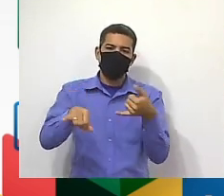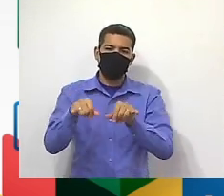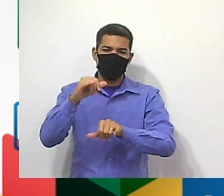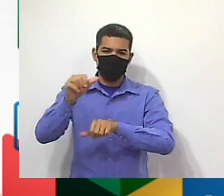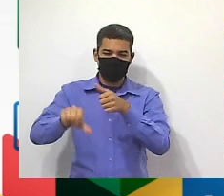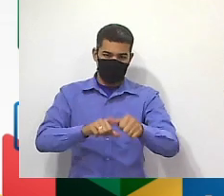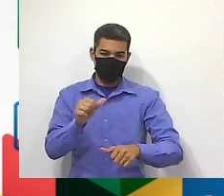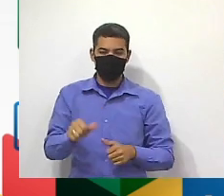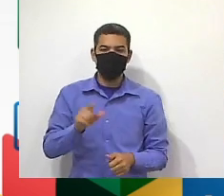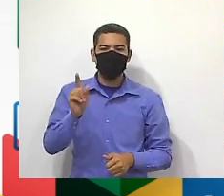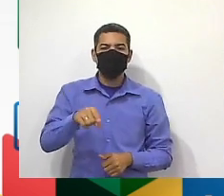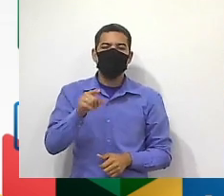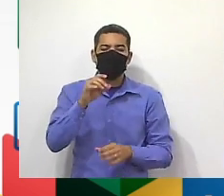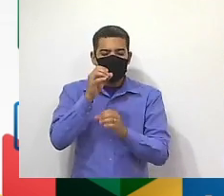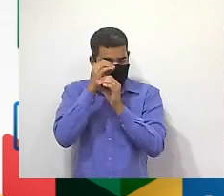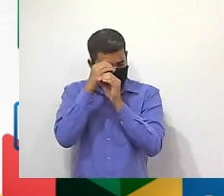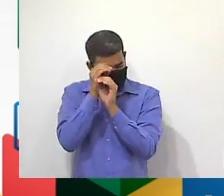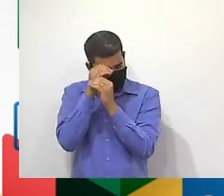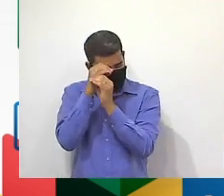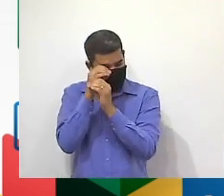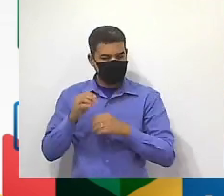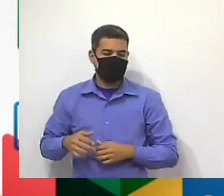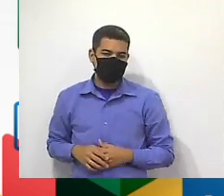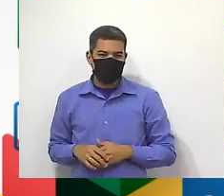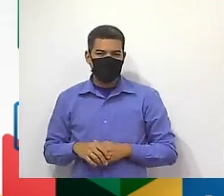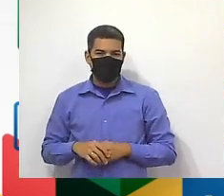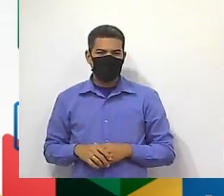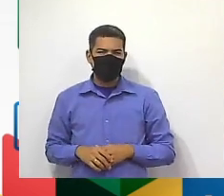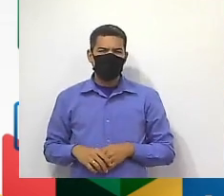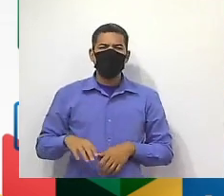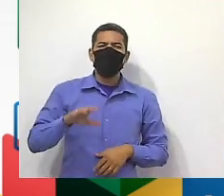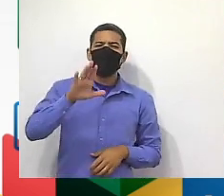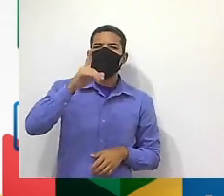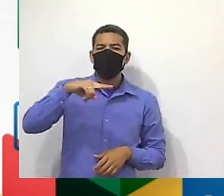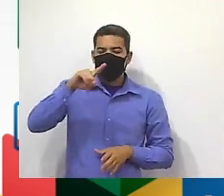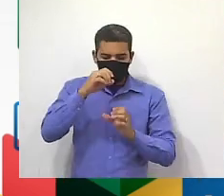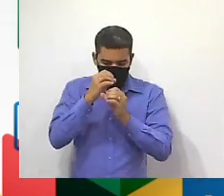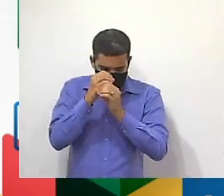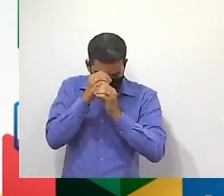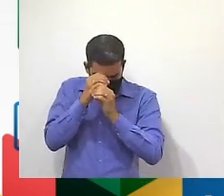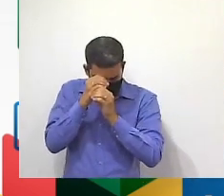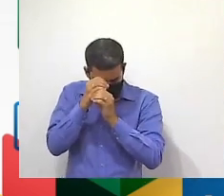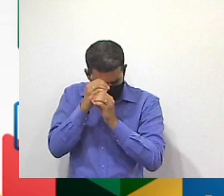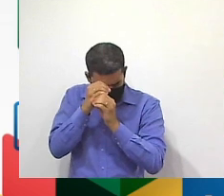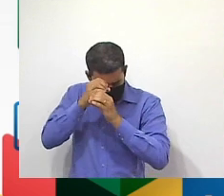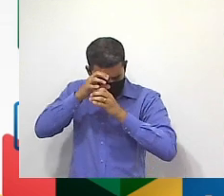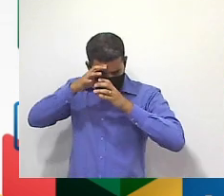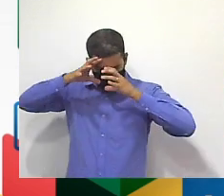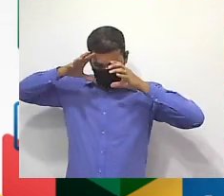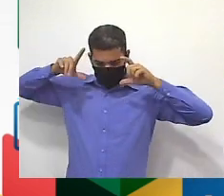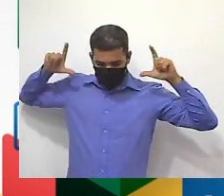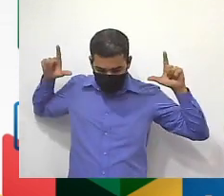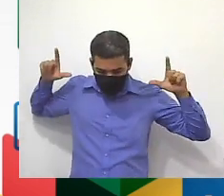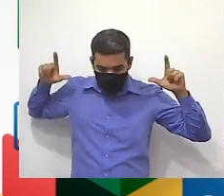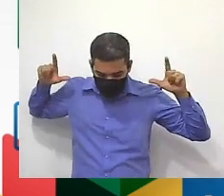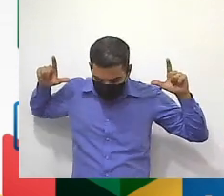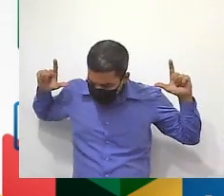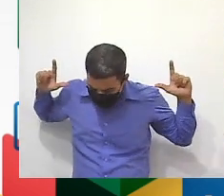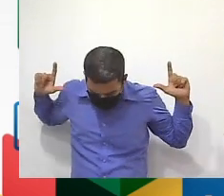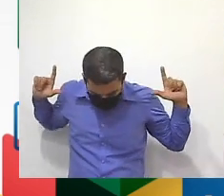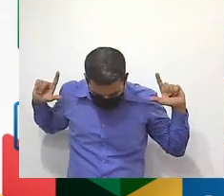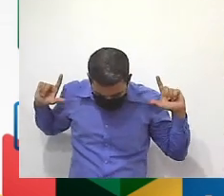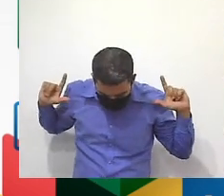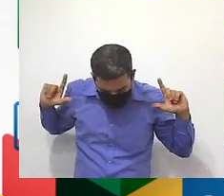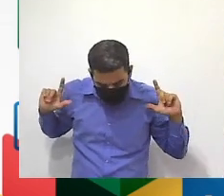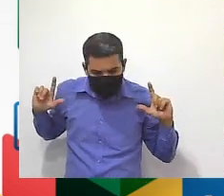tá? Isso é uma visão macroscópica. Mas se a gente fosse capaz de ampliar essa imagem, dar um zoom com o